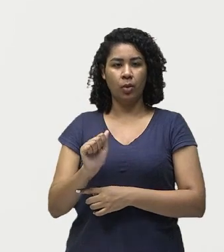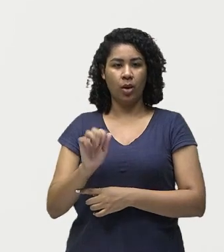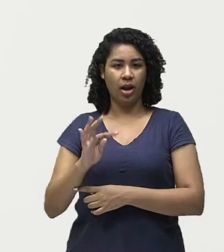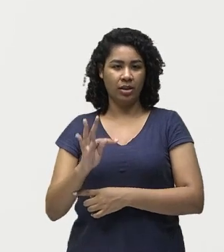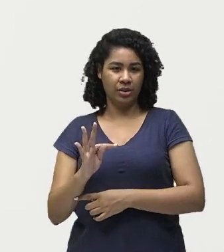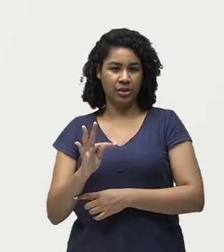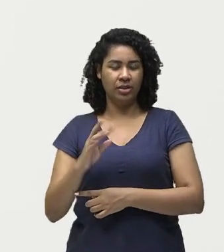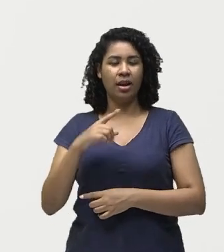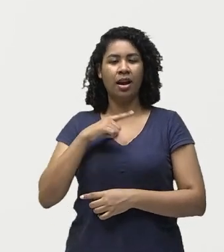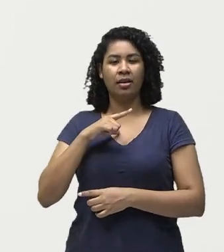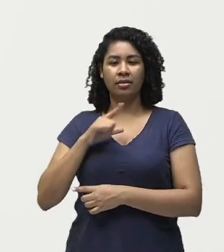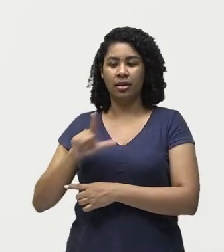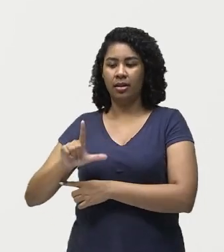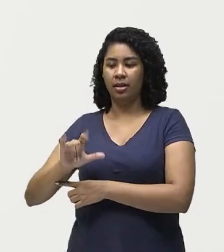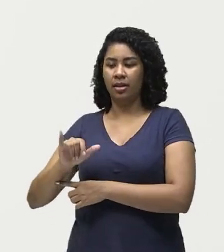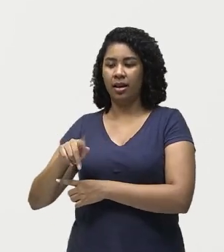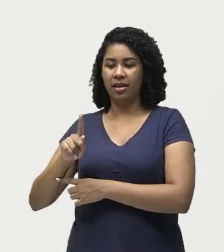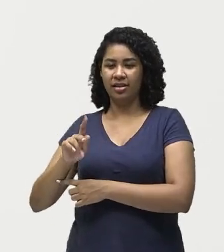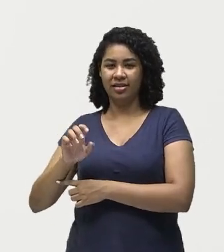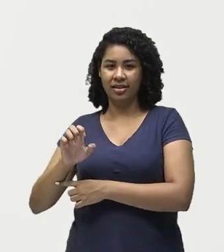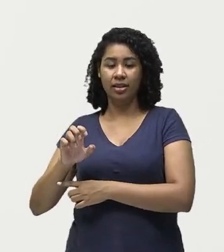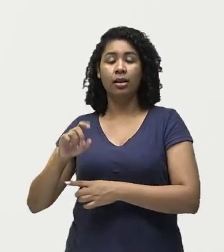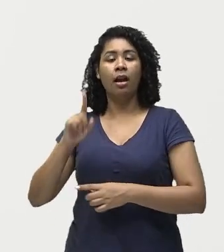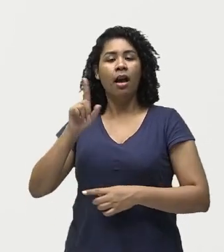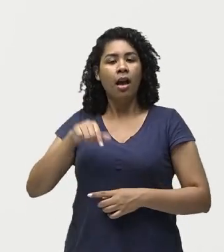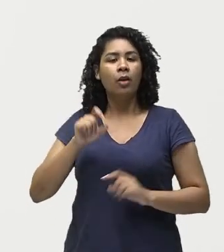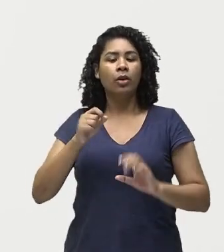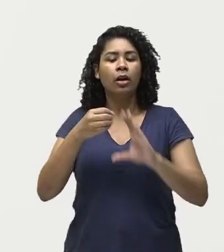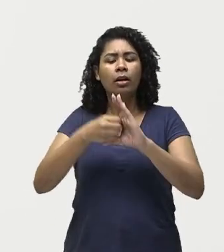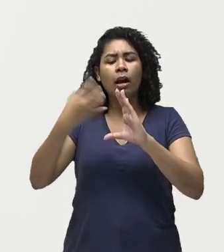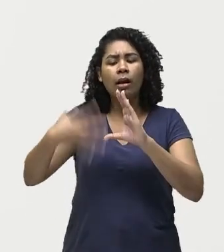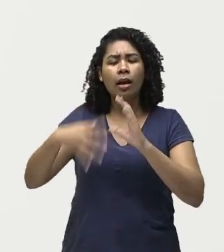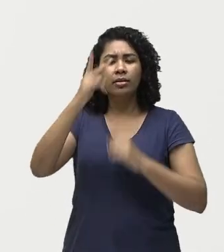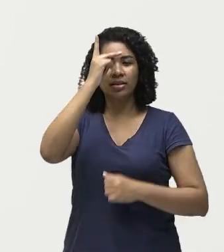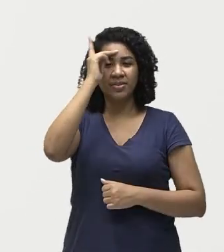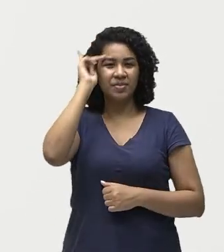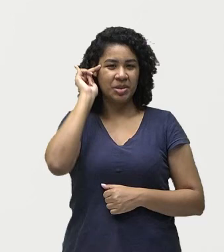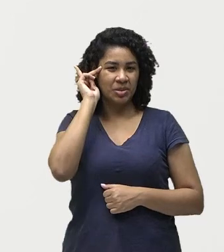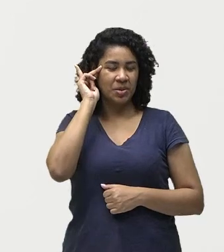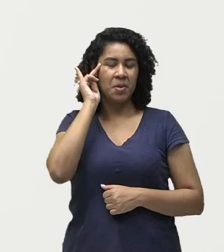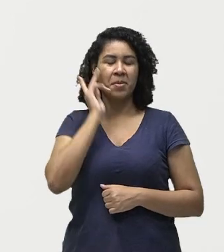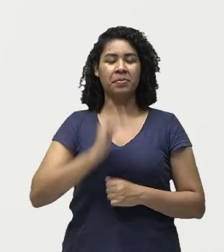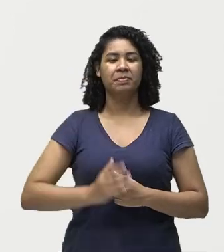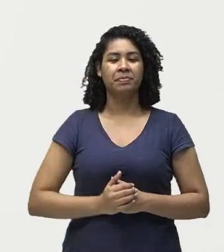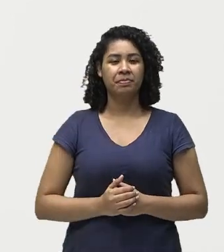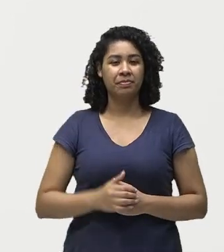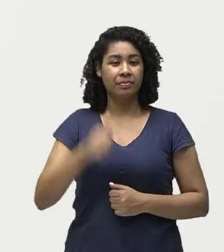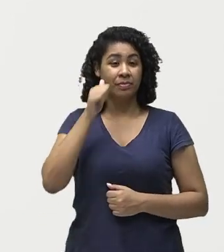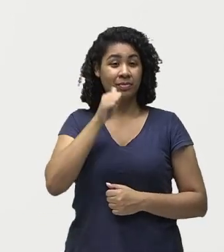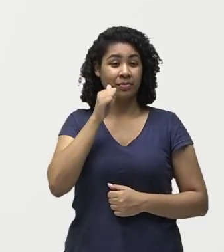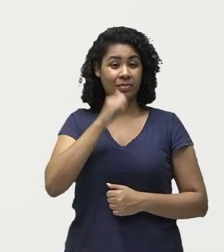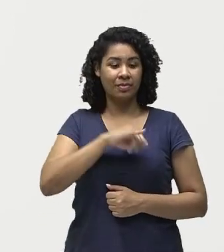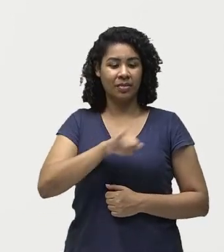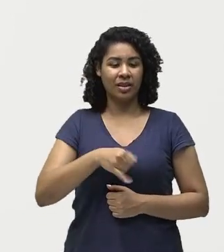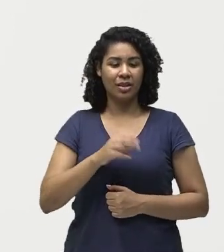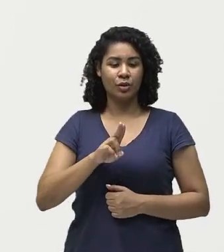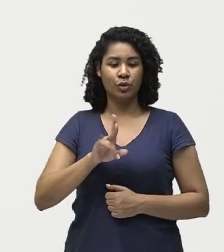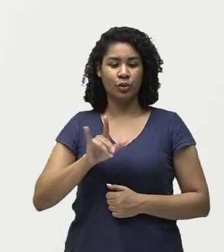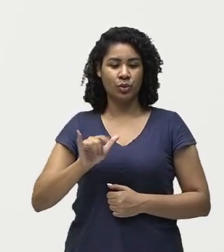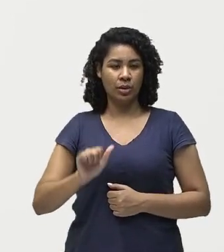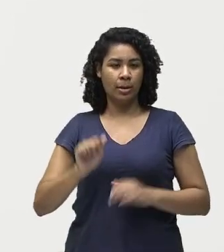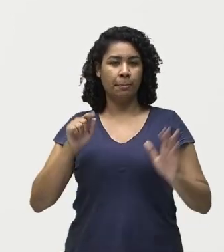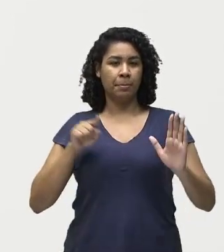com like, eu estou querendo saber da personalidade da pessoa. Então, olha só, a Júlia pergunta, What's your